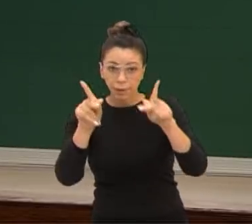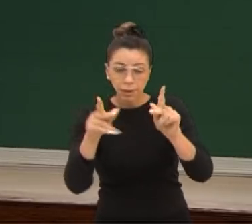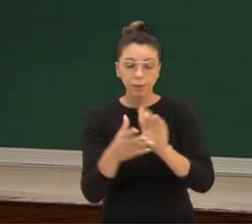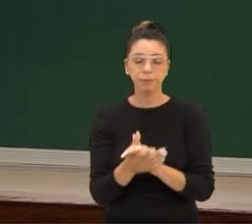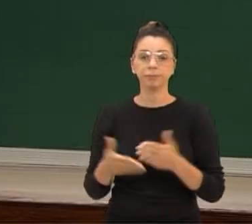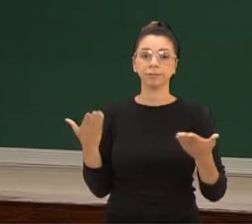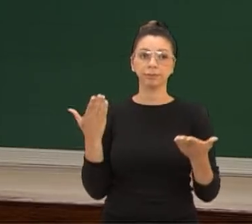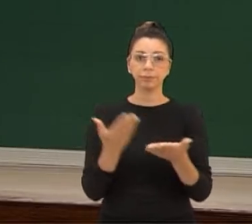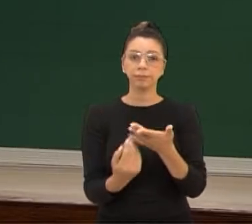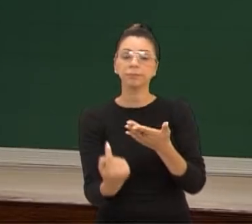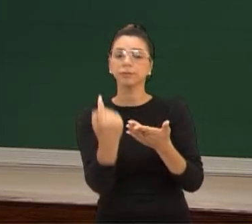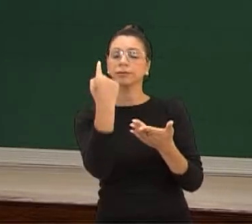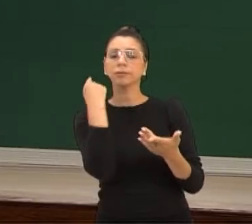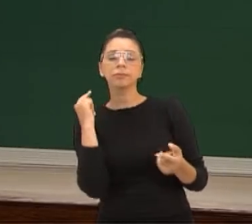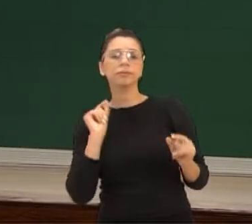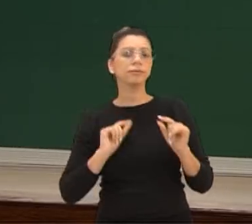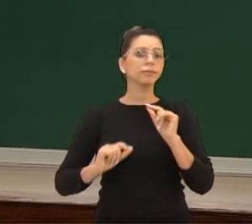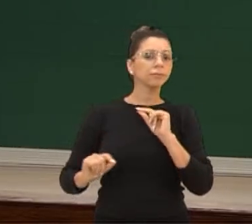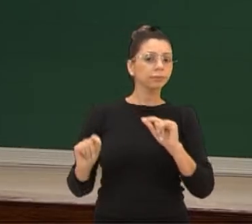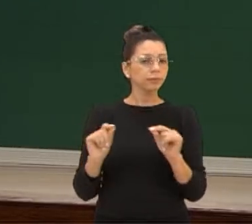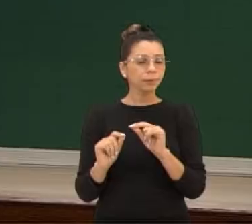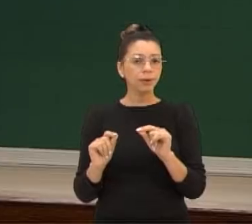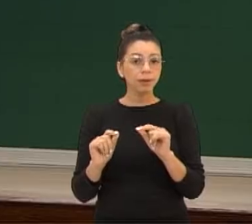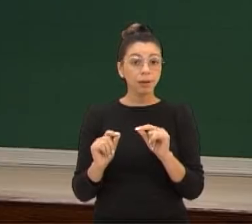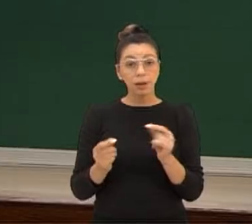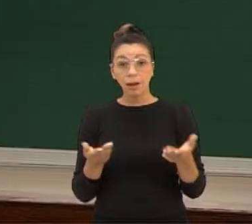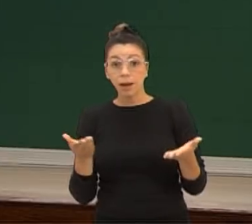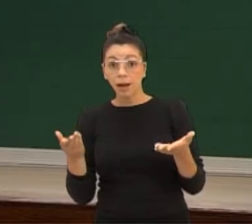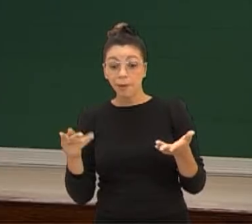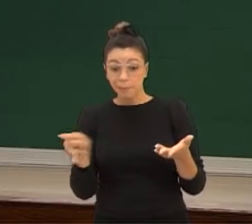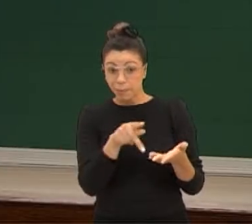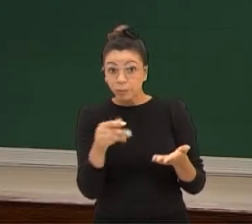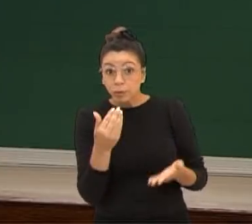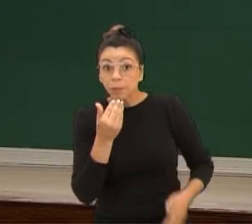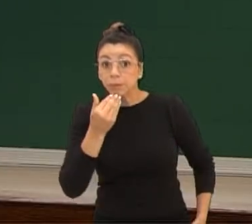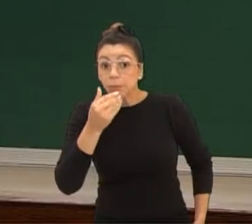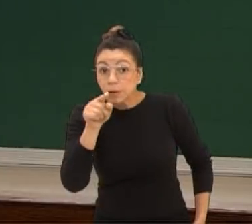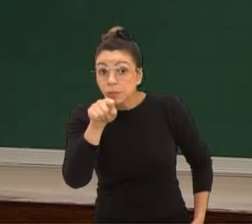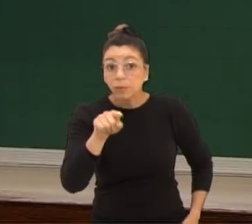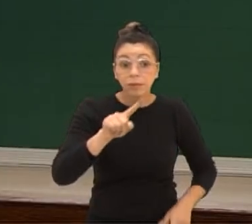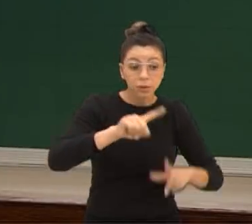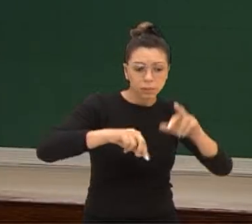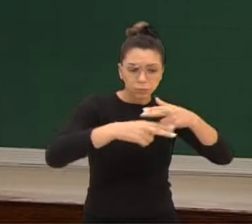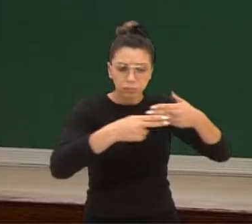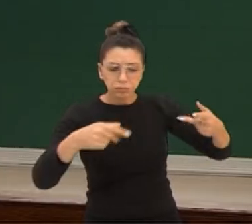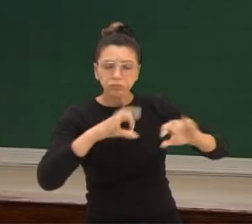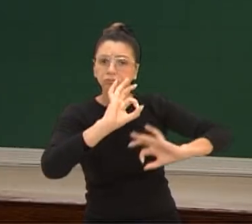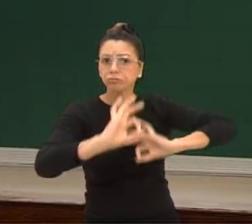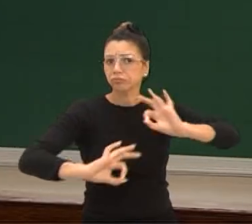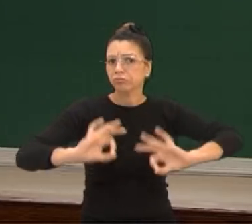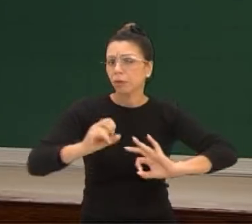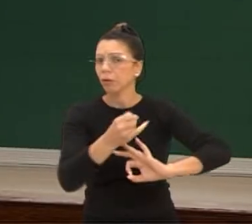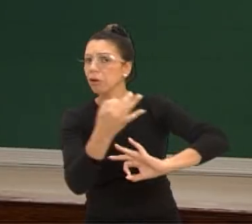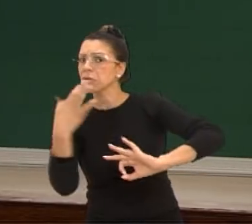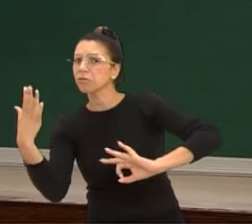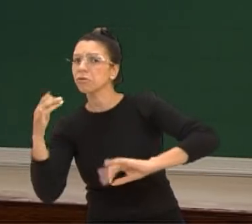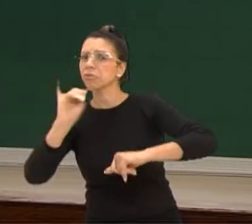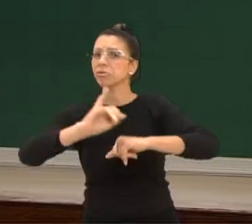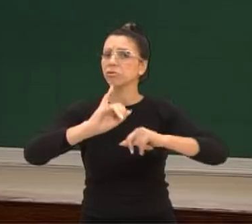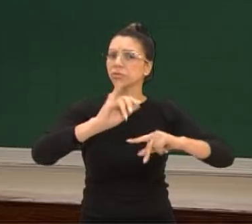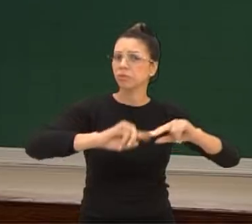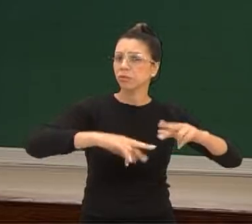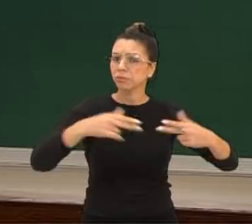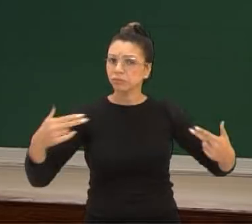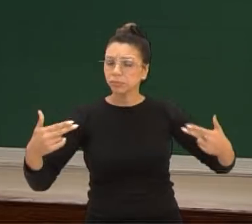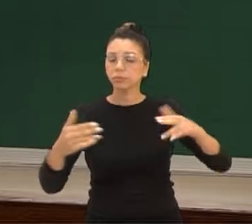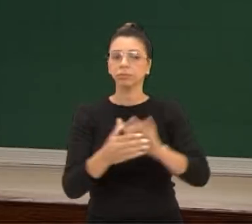na aula anterior, a professora pediu para vocês providenciarem alguns objetos, lembra disso? Então, esses